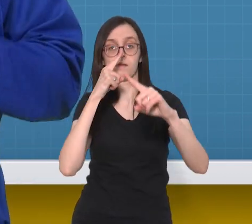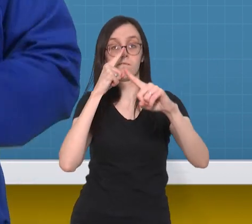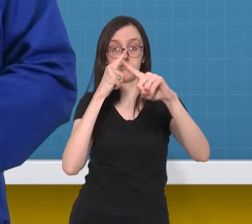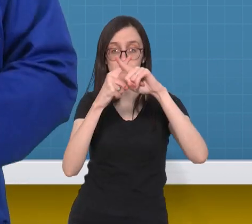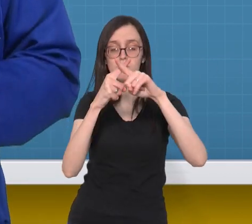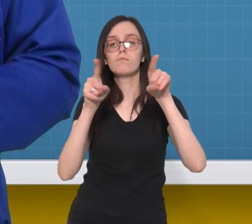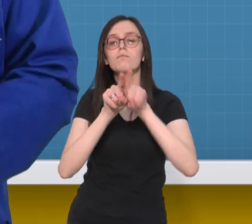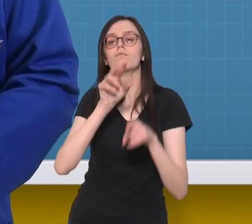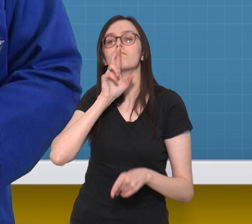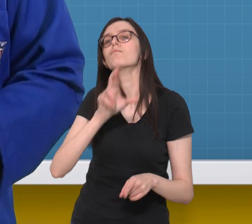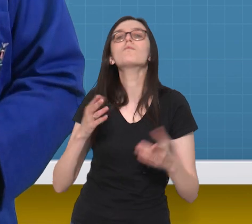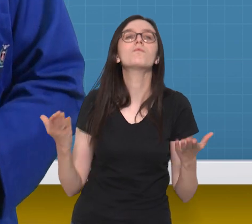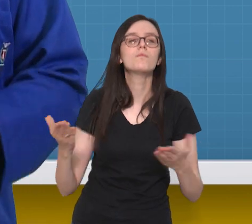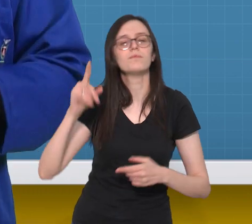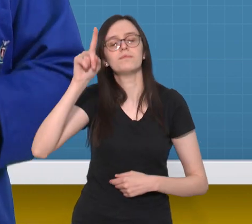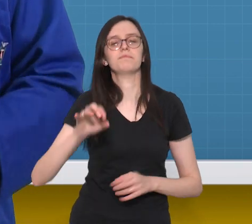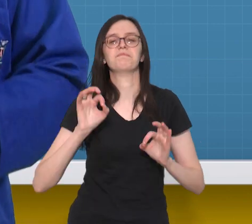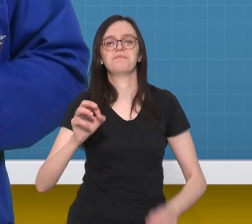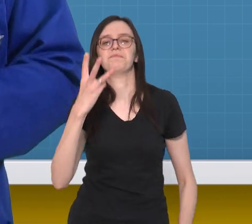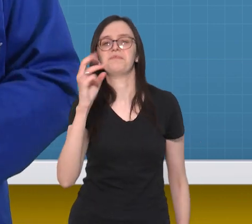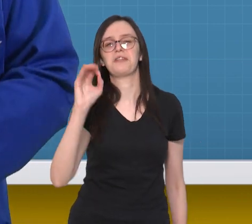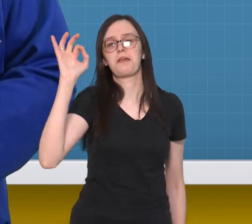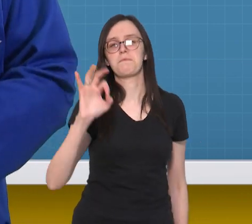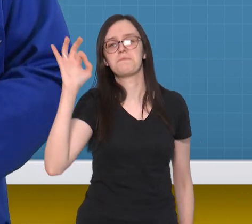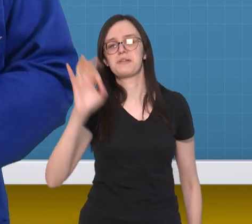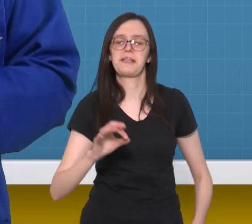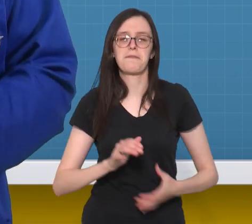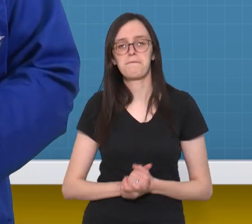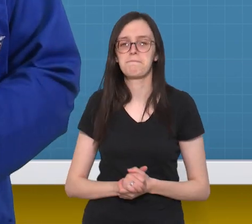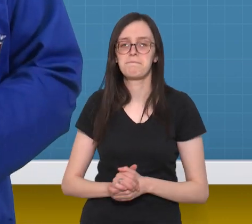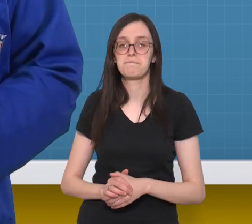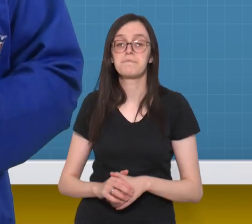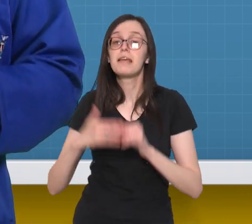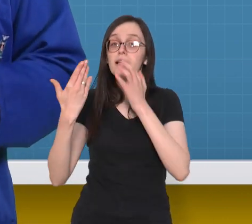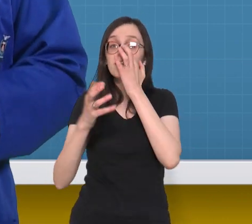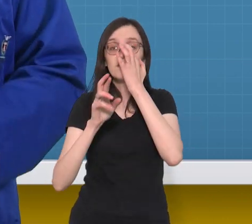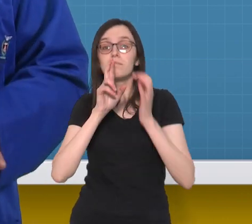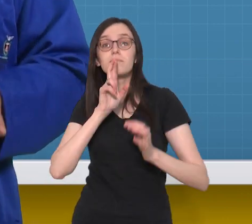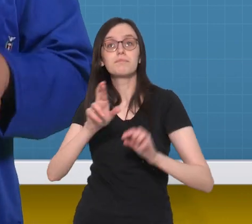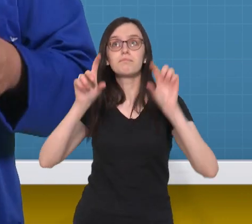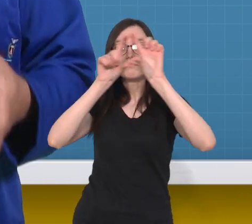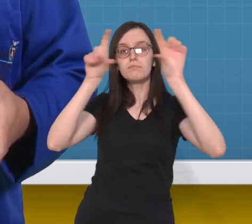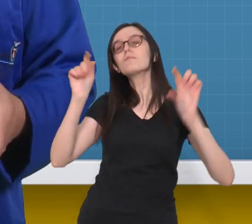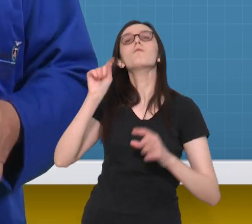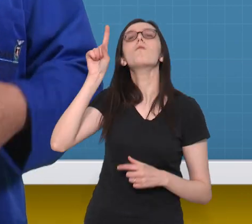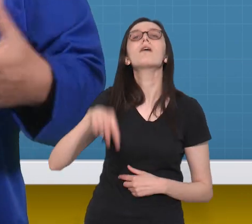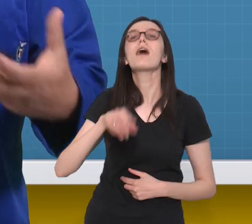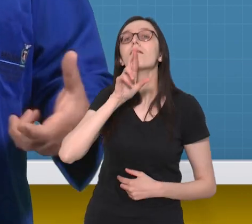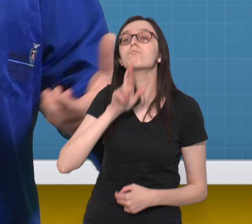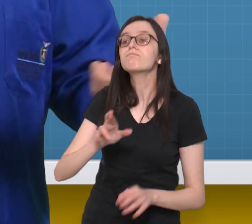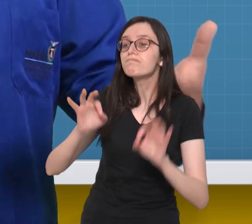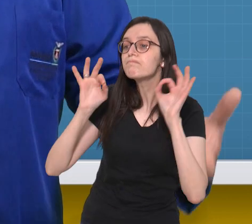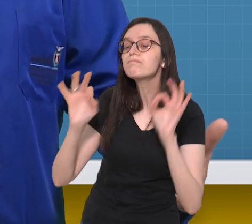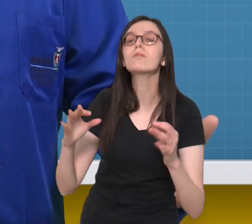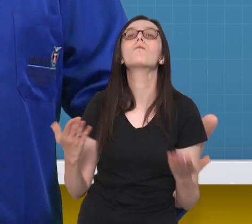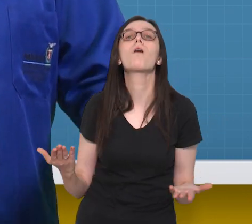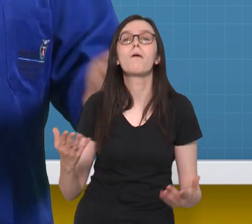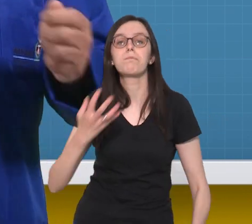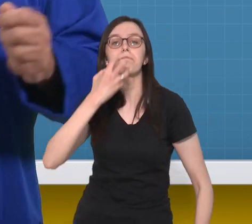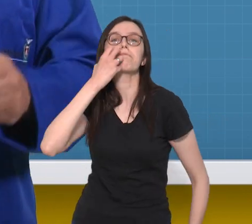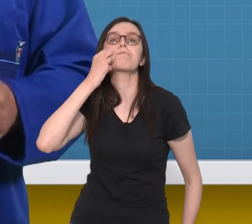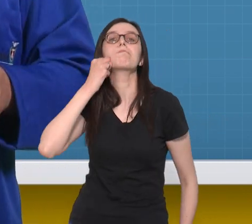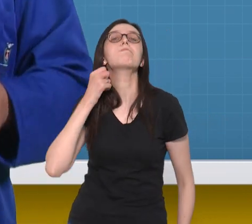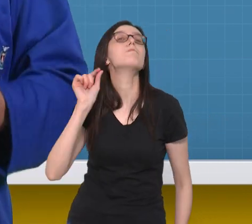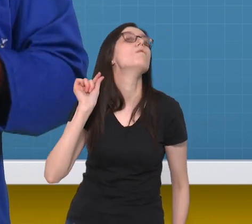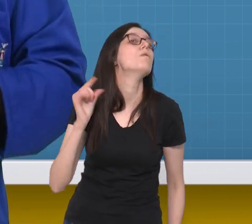cruzados e chegamos no resultado que é 30%. Logo, a resolução desse problema me traz como resposta